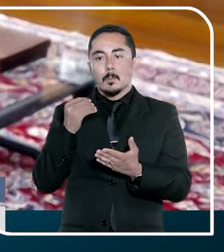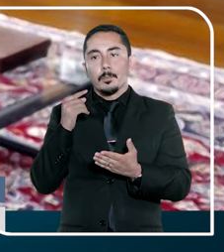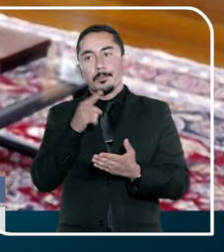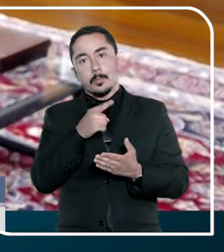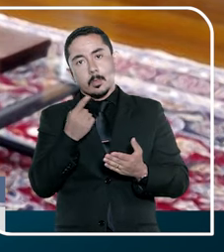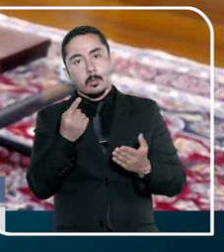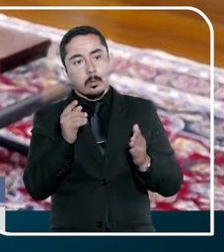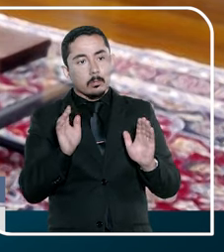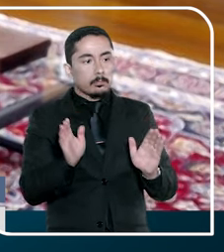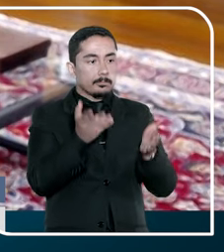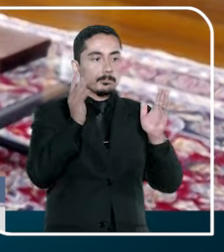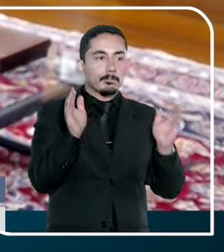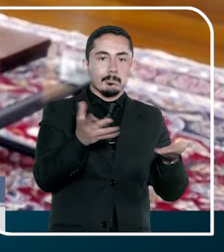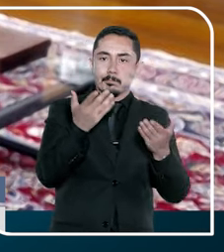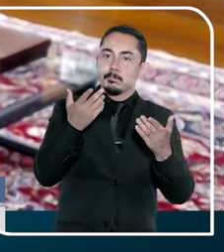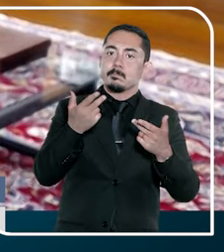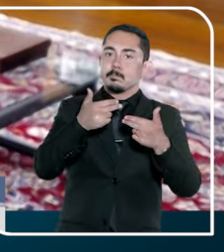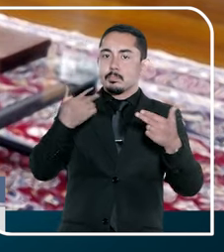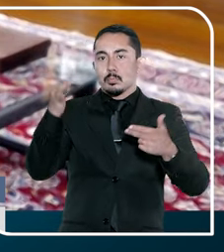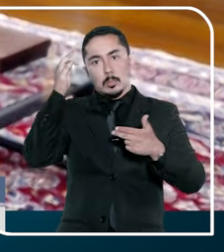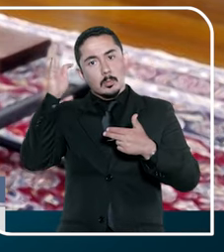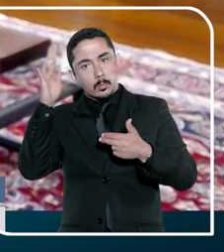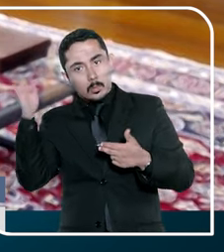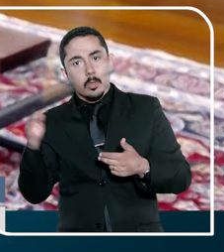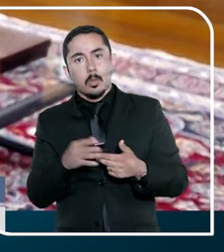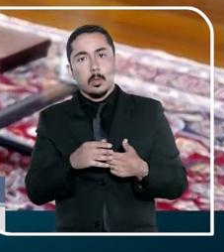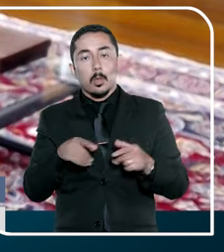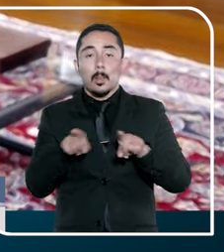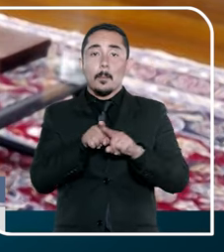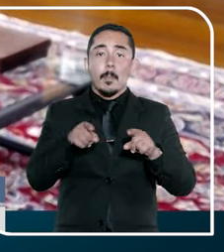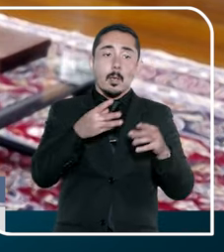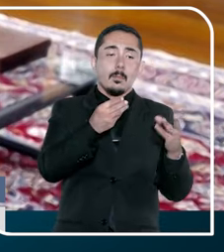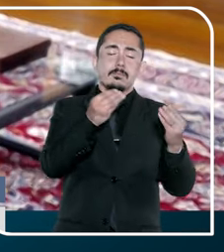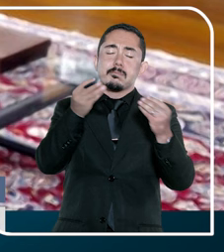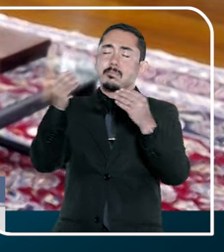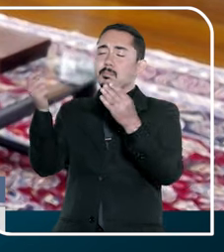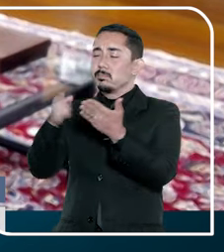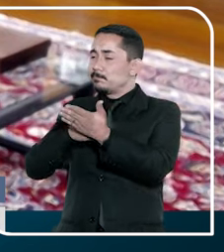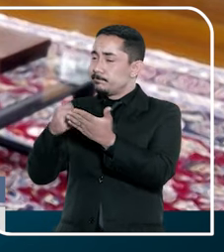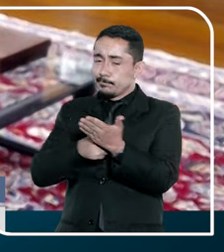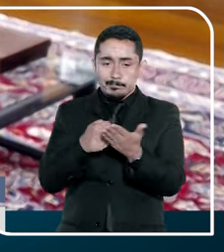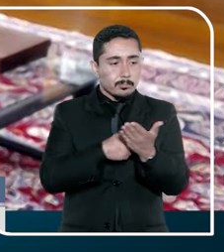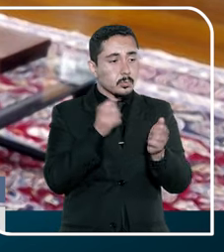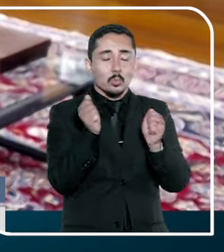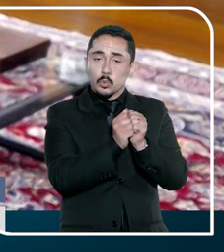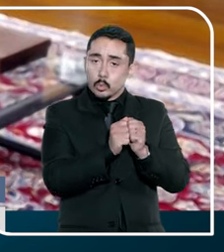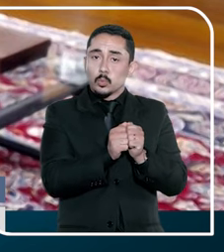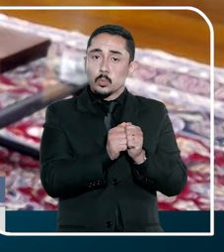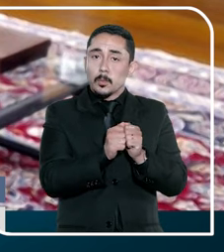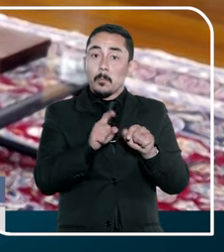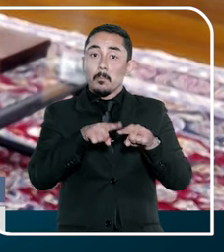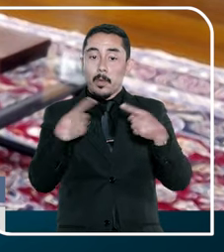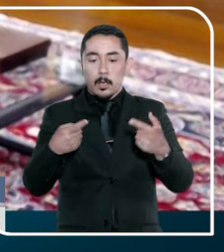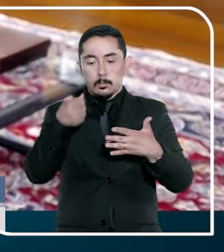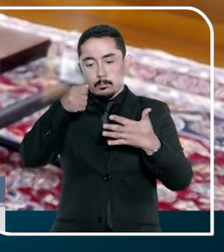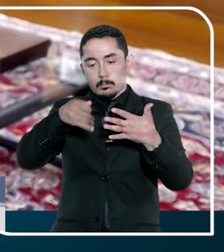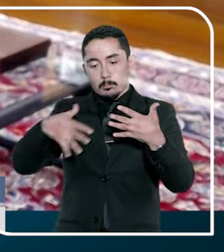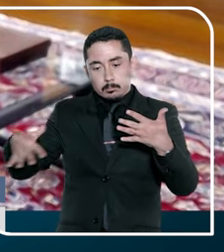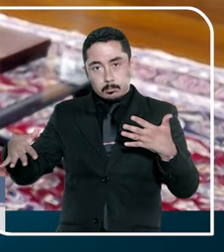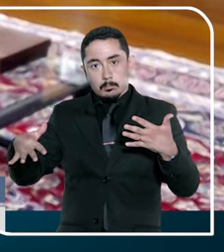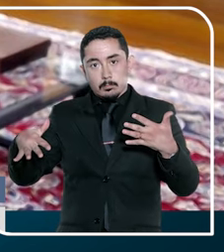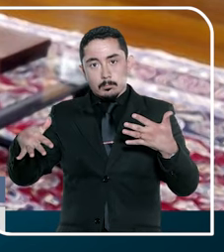doutrina de muitos autores que escreveram sobre o tema mas eh foi a jurisprudência que